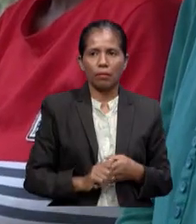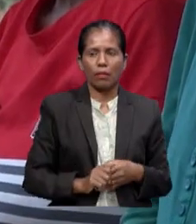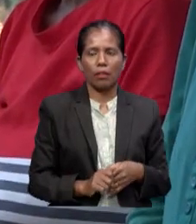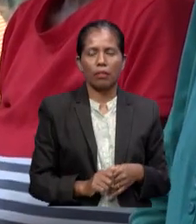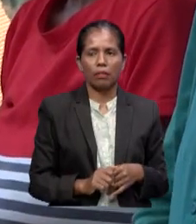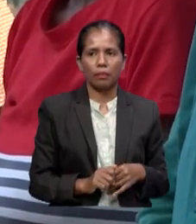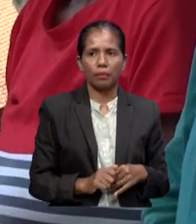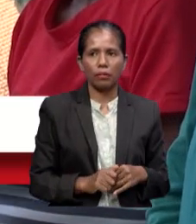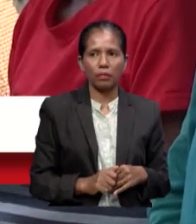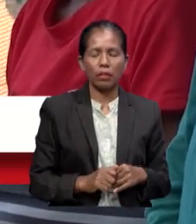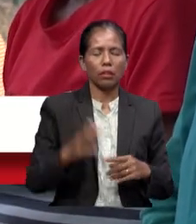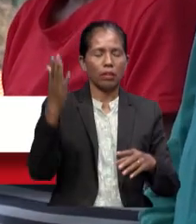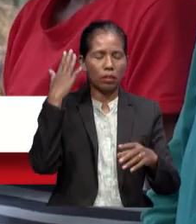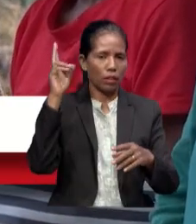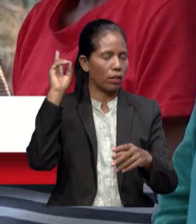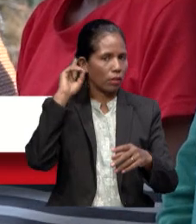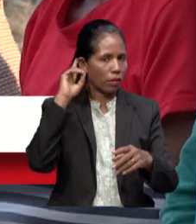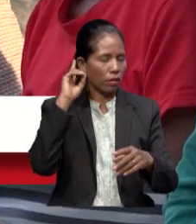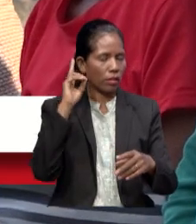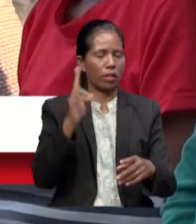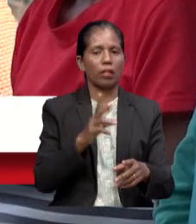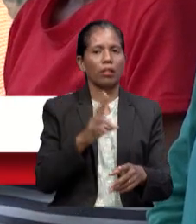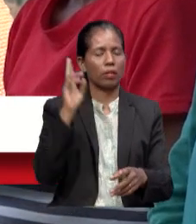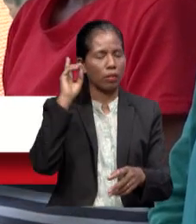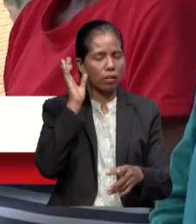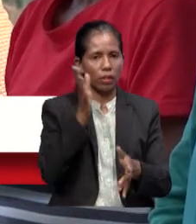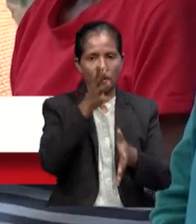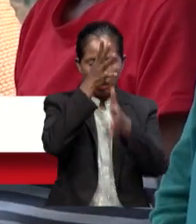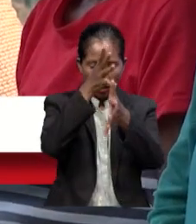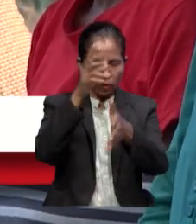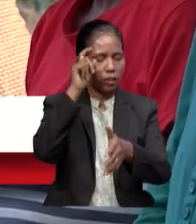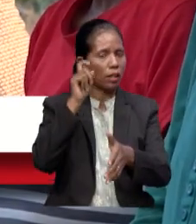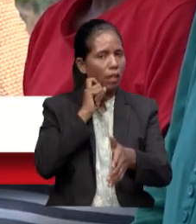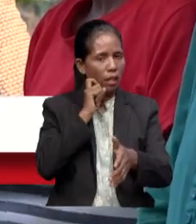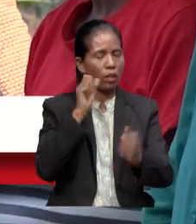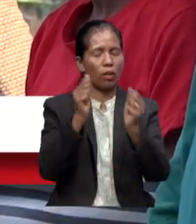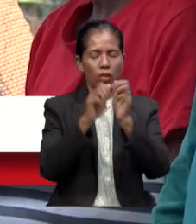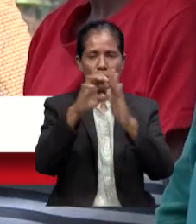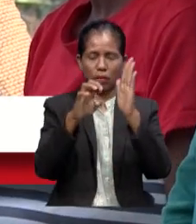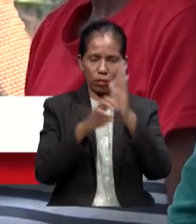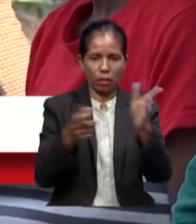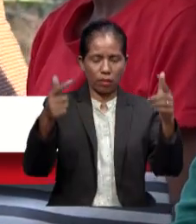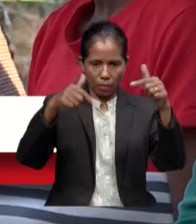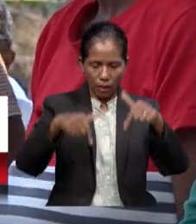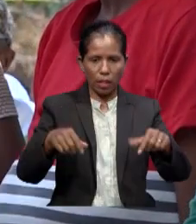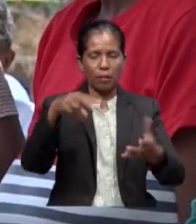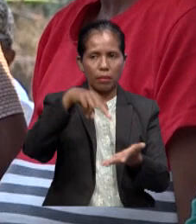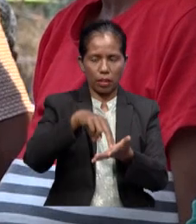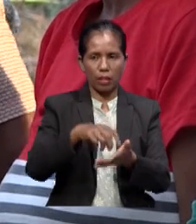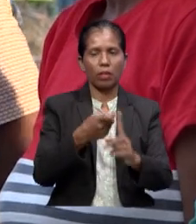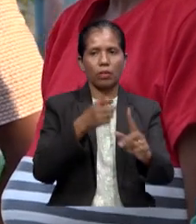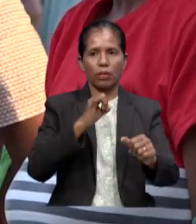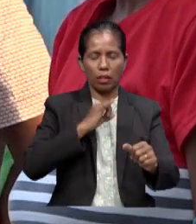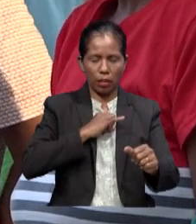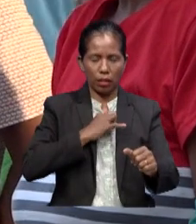Antes de Rona de Hanoi na Bonana, estrutura toma mai ani ami pues hau rasik hau